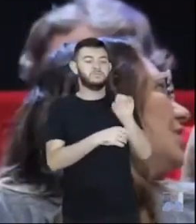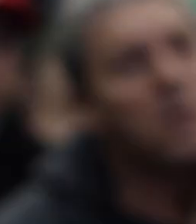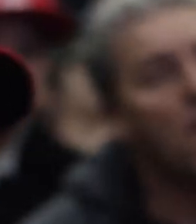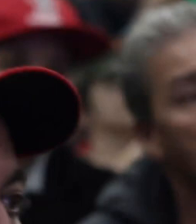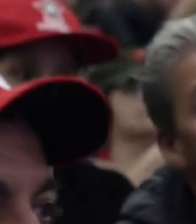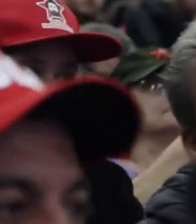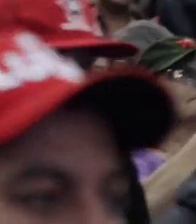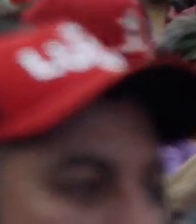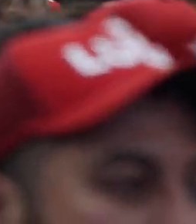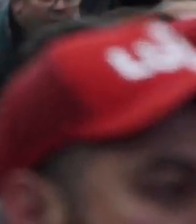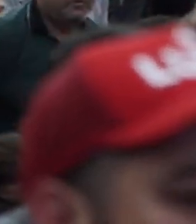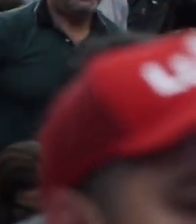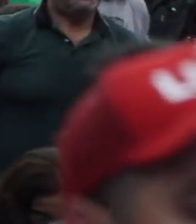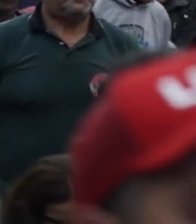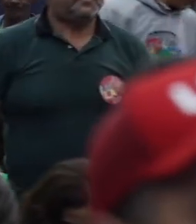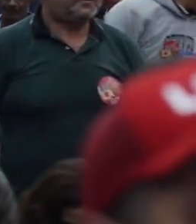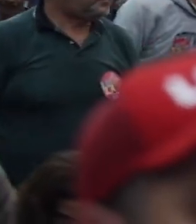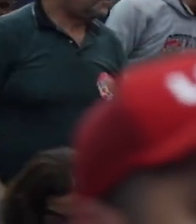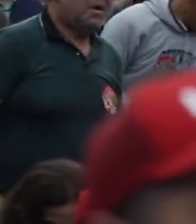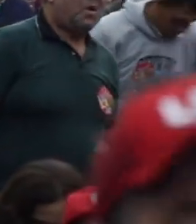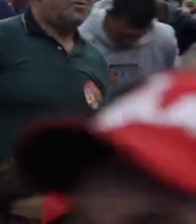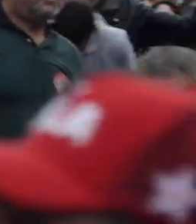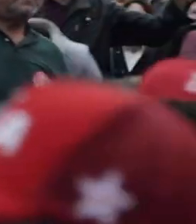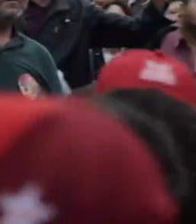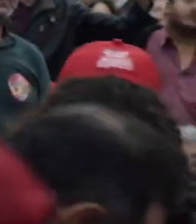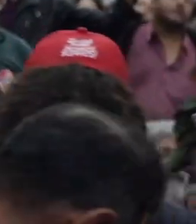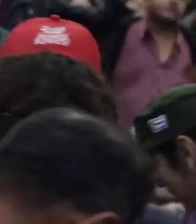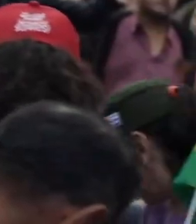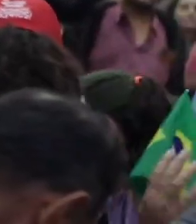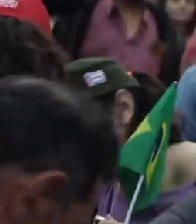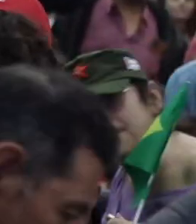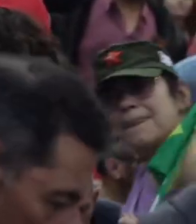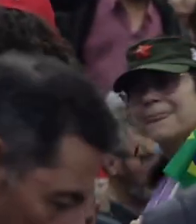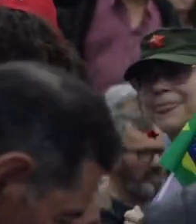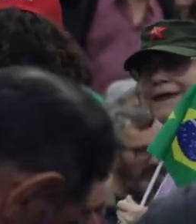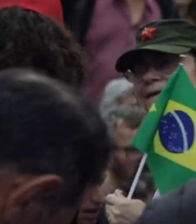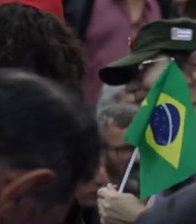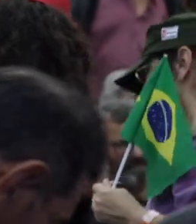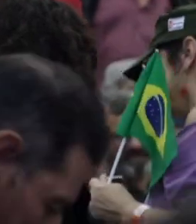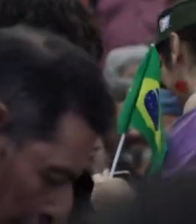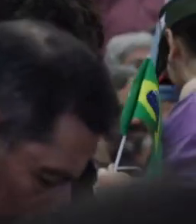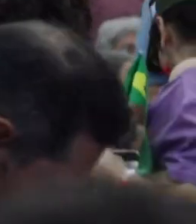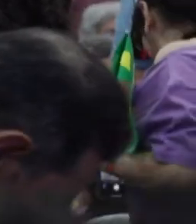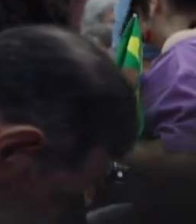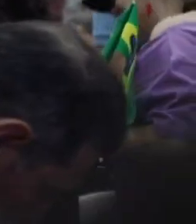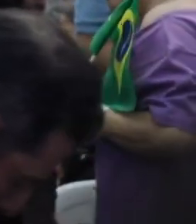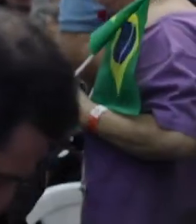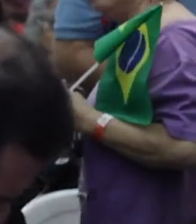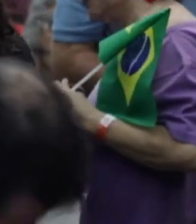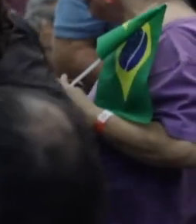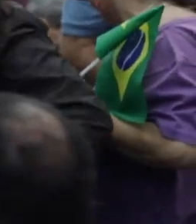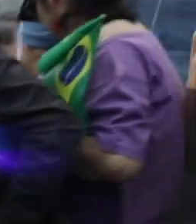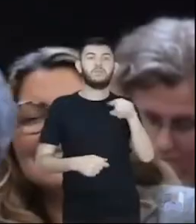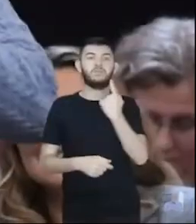é tanto nome que a gente nem sabe bem o que é. É apenas uma demonstração de que a gente vai aprendendo